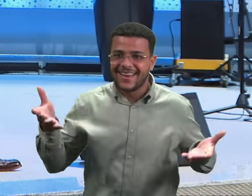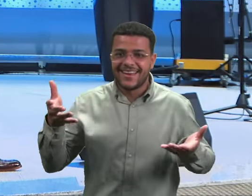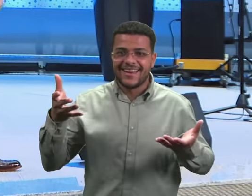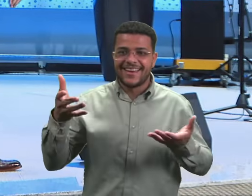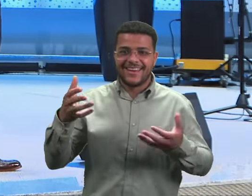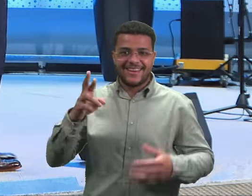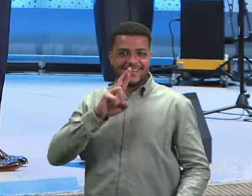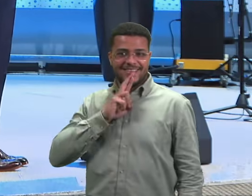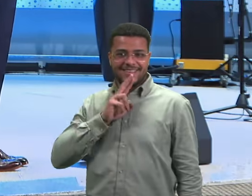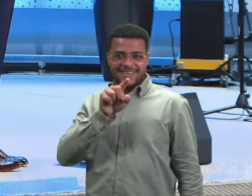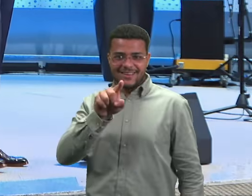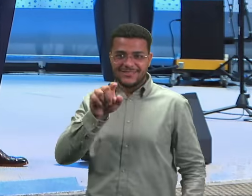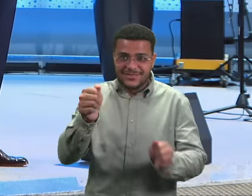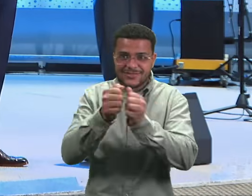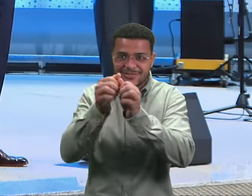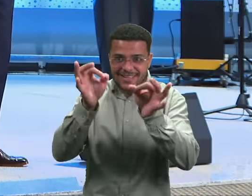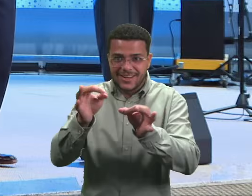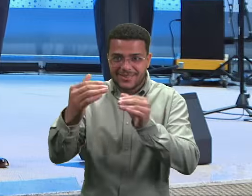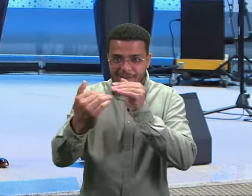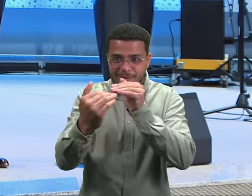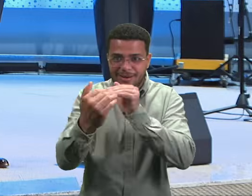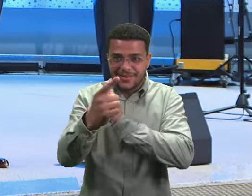céu. Estamos juntos, não?